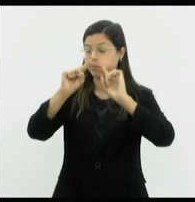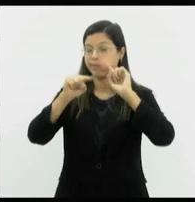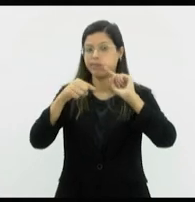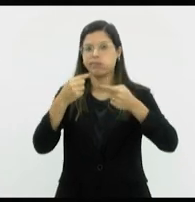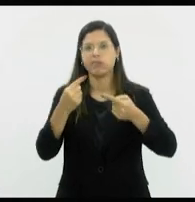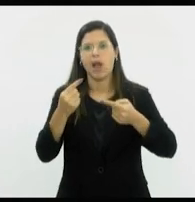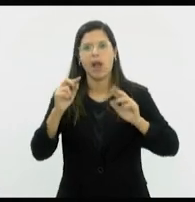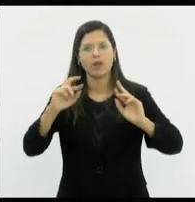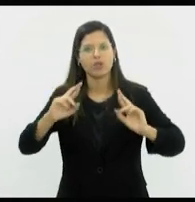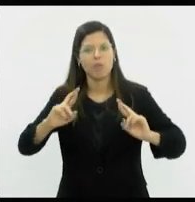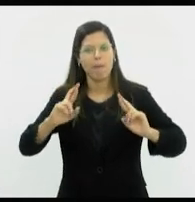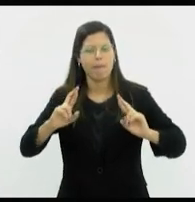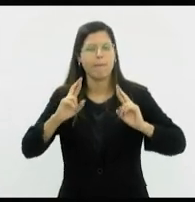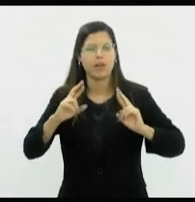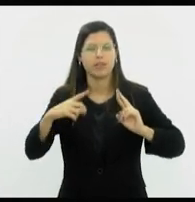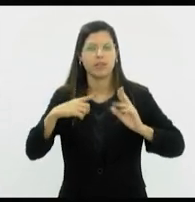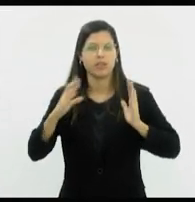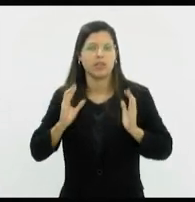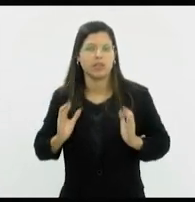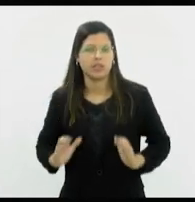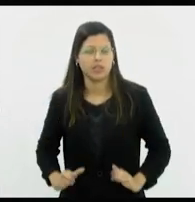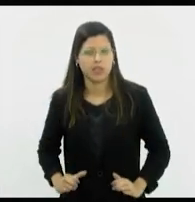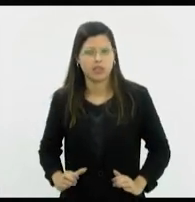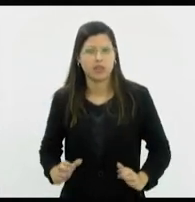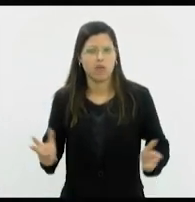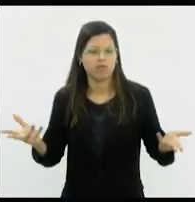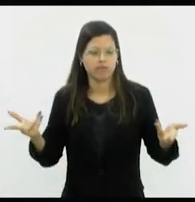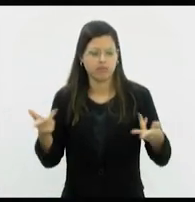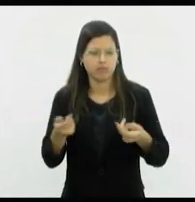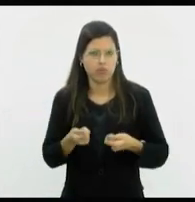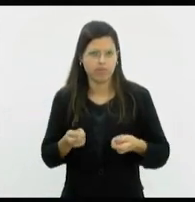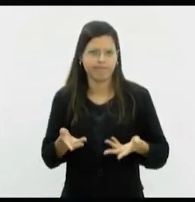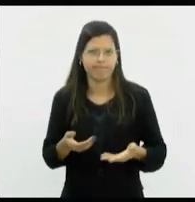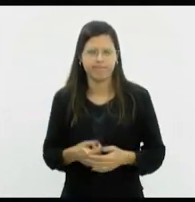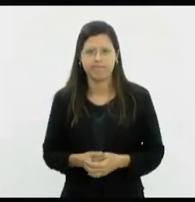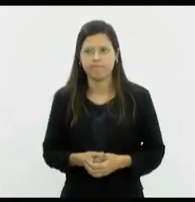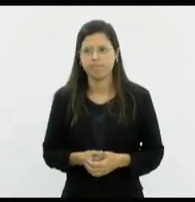ter cidadãos mais capacitados.